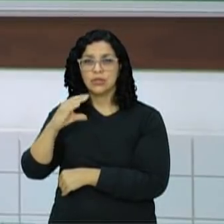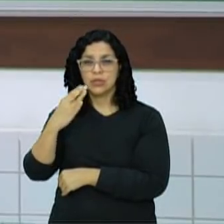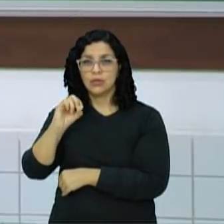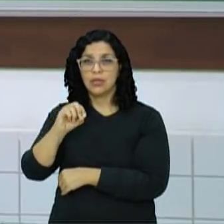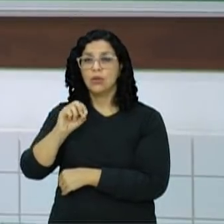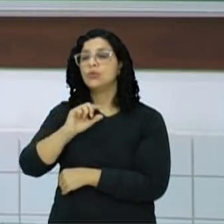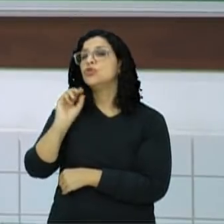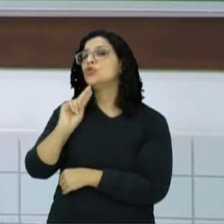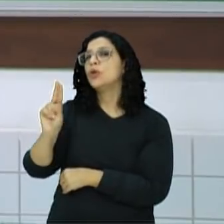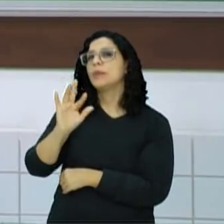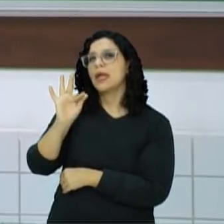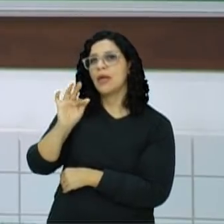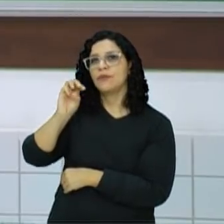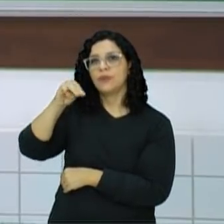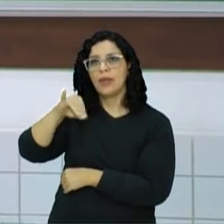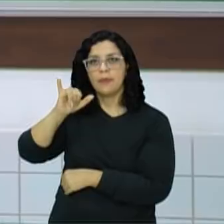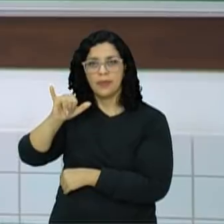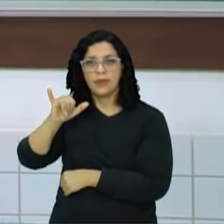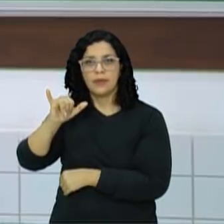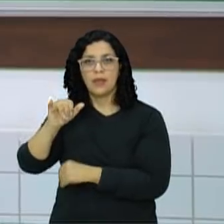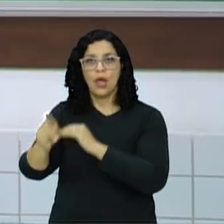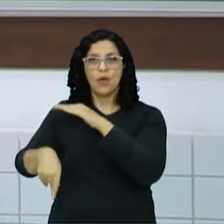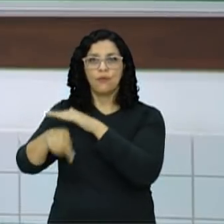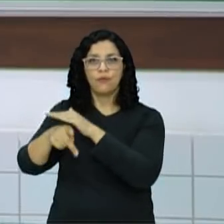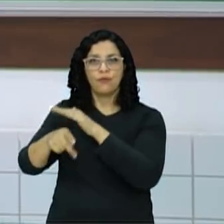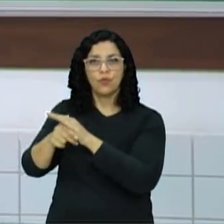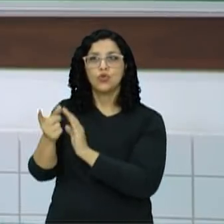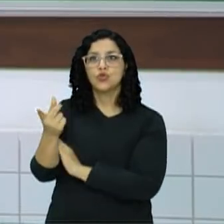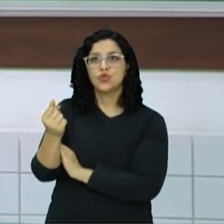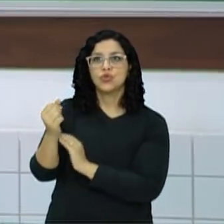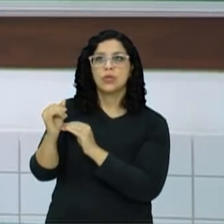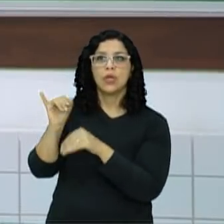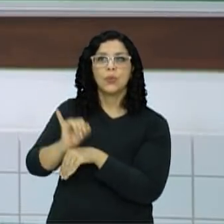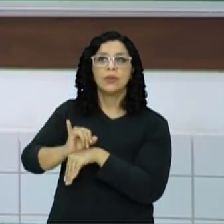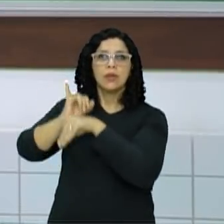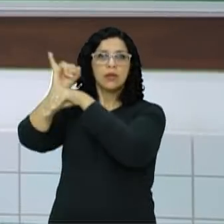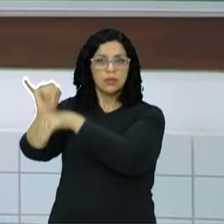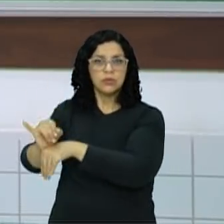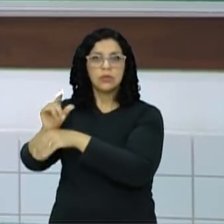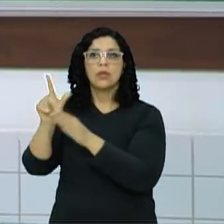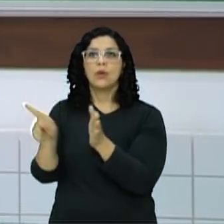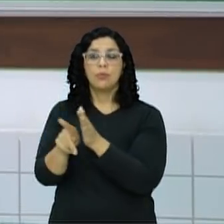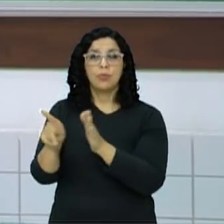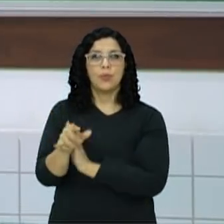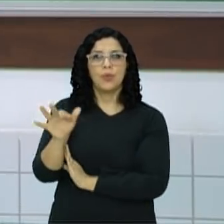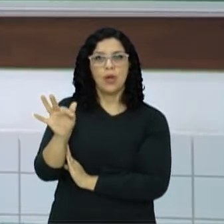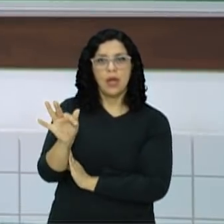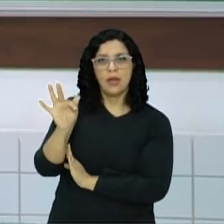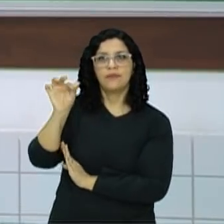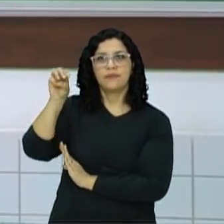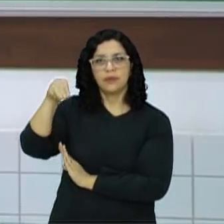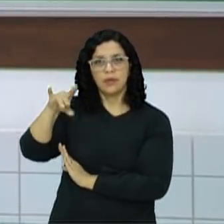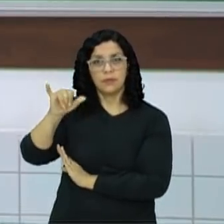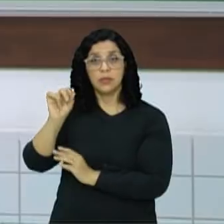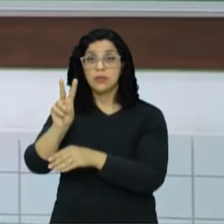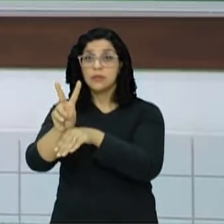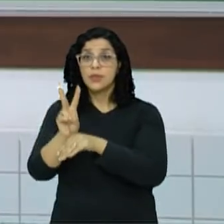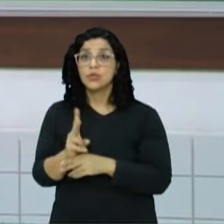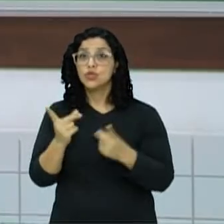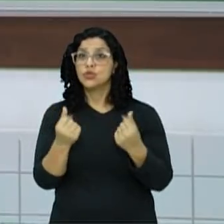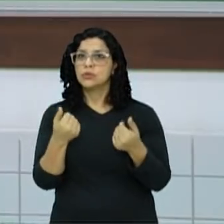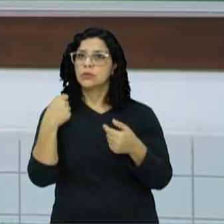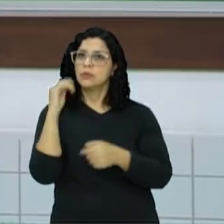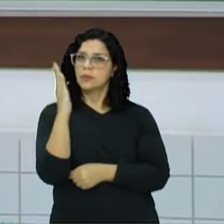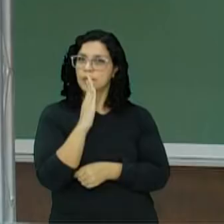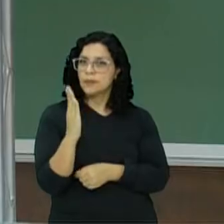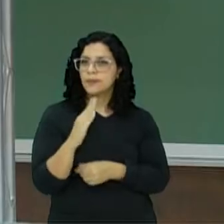FMI, Fundo Monetário Internacional, um órgão, então, internacional que emprestou muito dinheiro